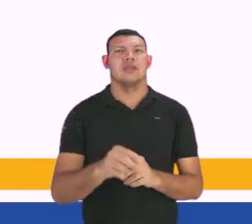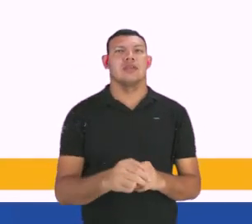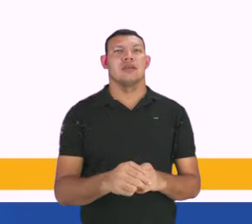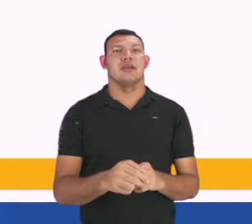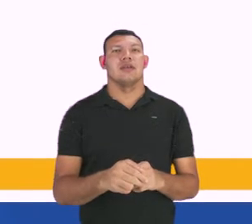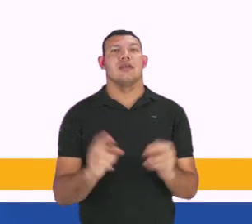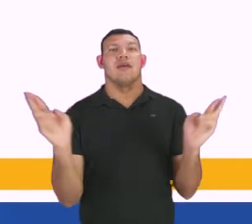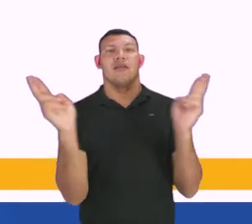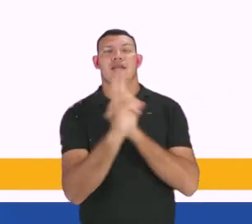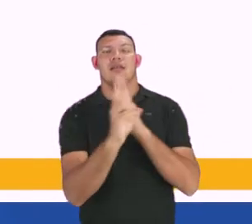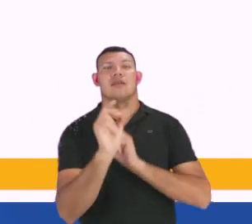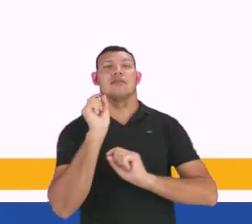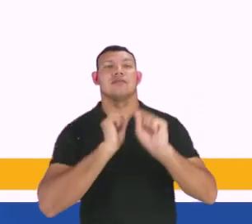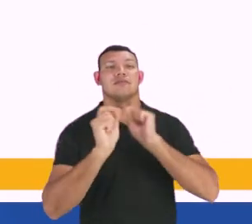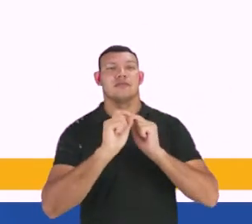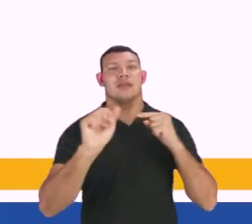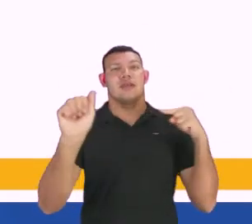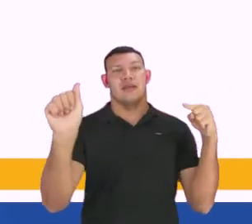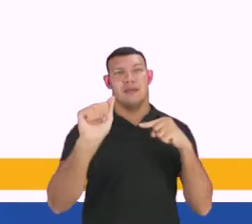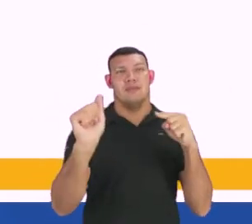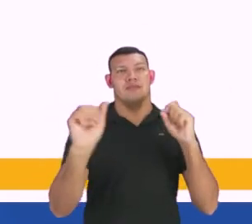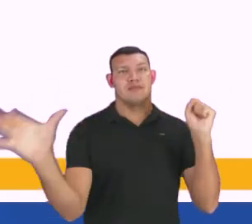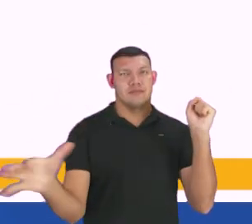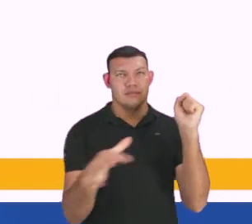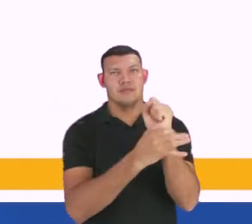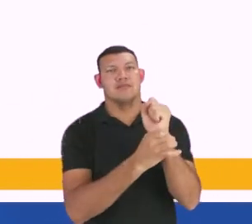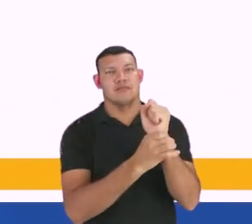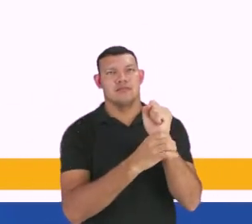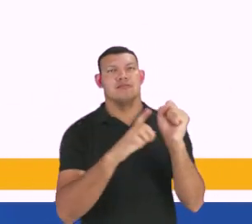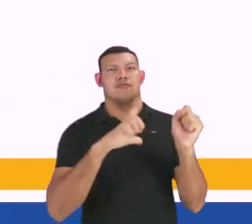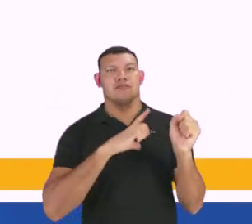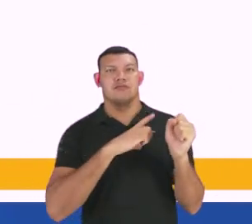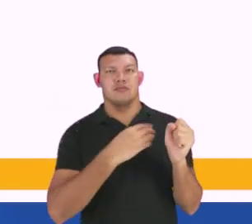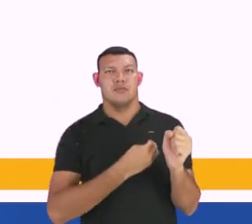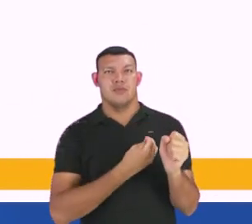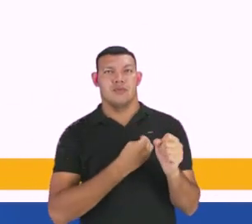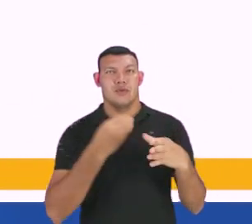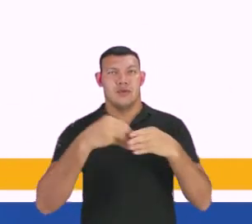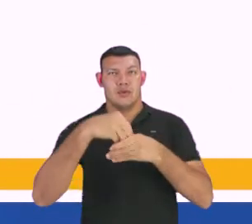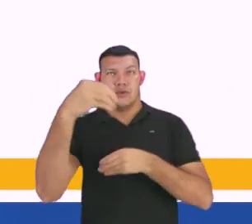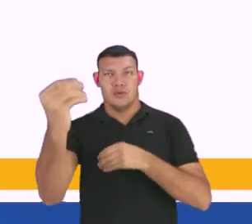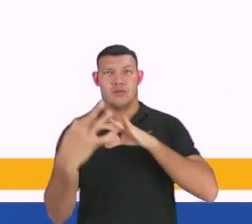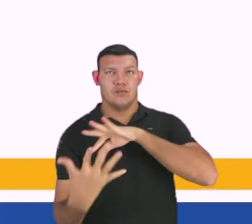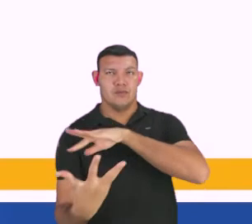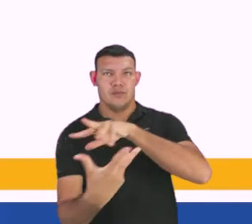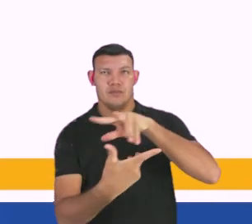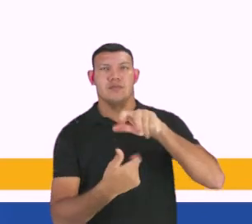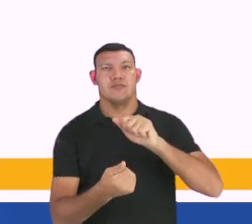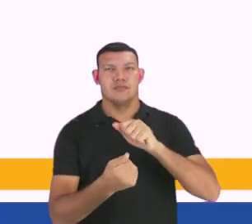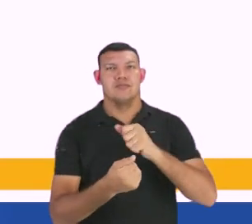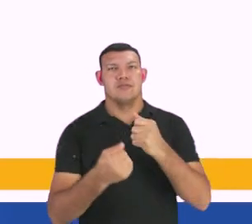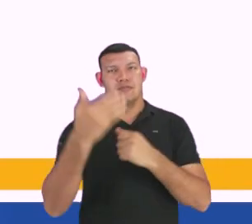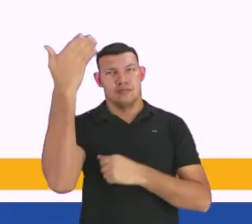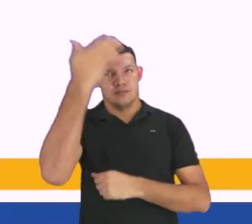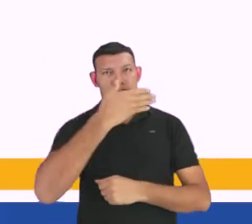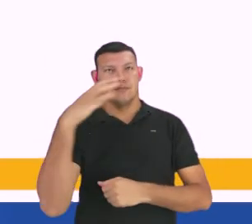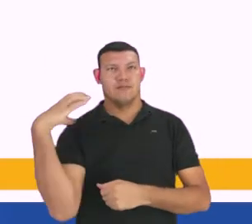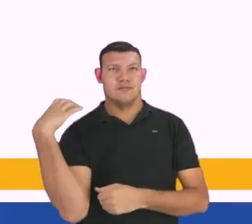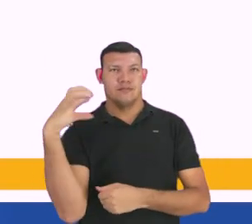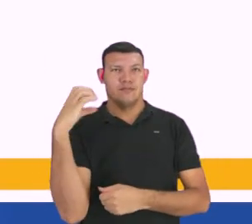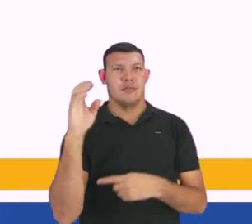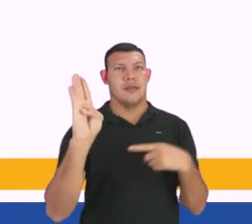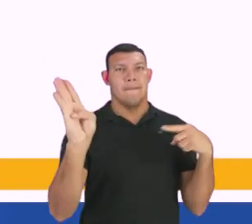Ele prova que nosso encontro com o extraterrestre é apenas uma questão de tempo? Ele revela suas ideias em uma escala que